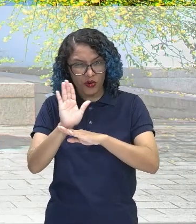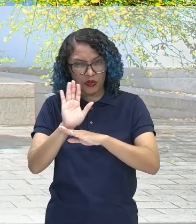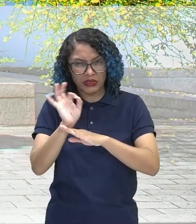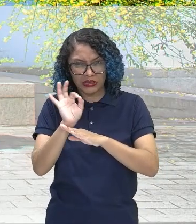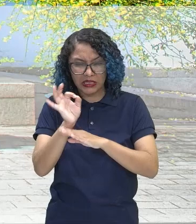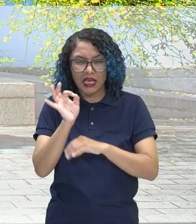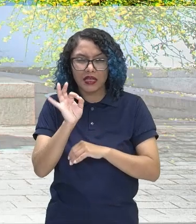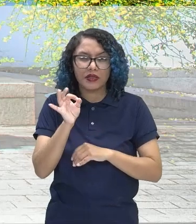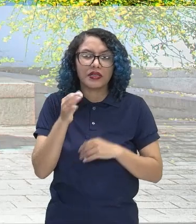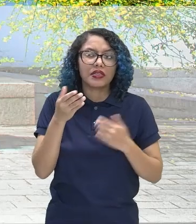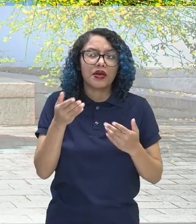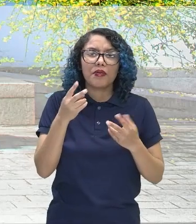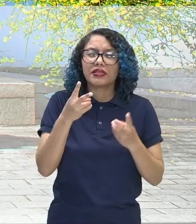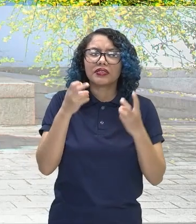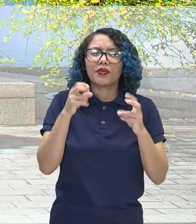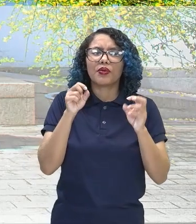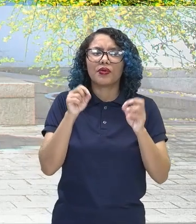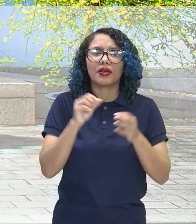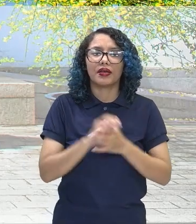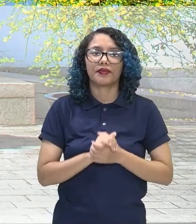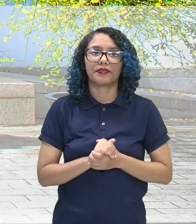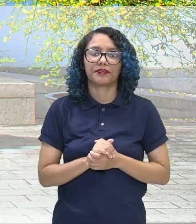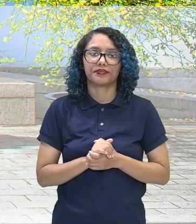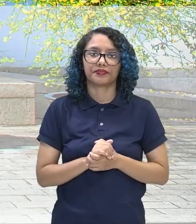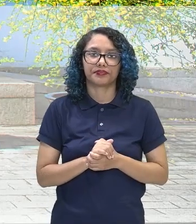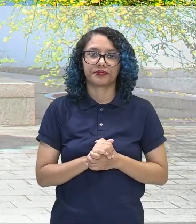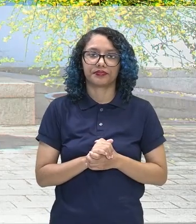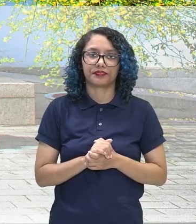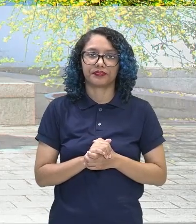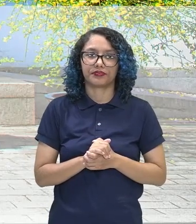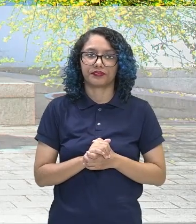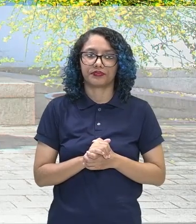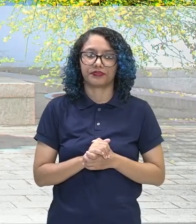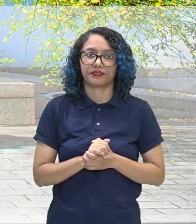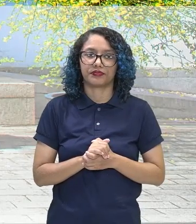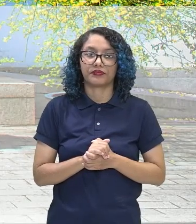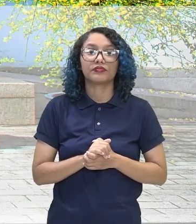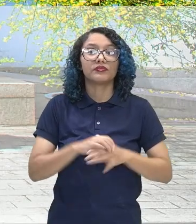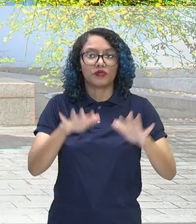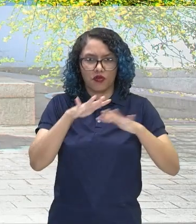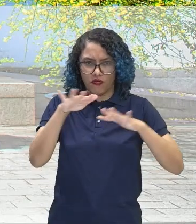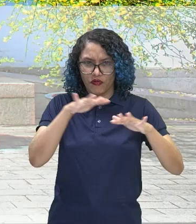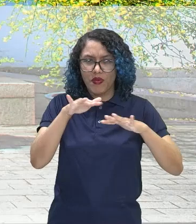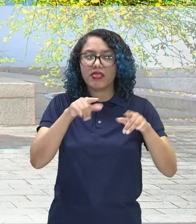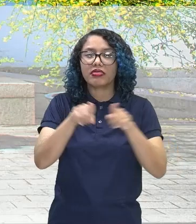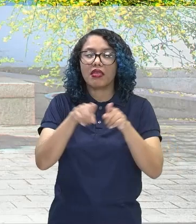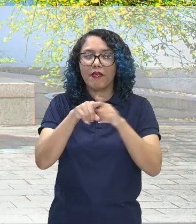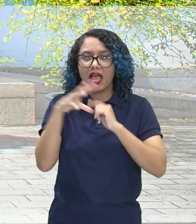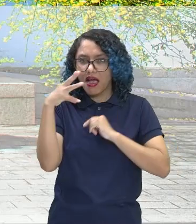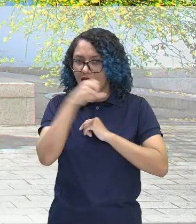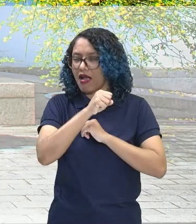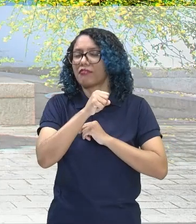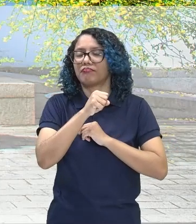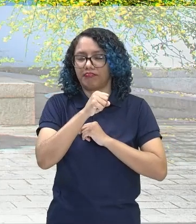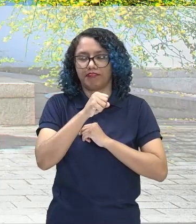animação, o que a gente percebe? Que os movimentos os golpes são muito rápidos também, não é